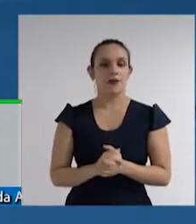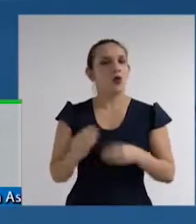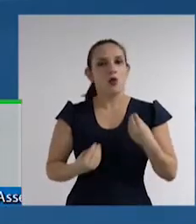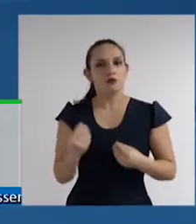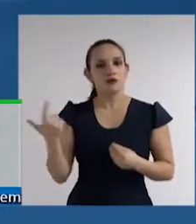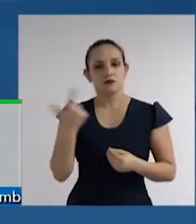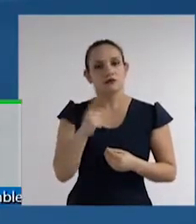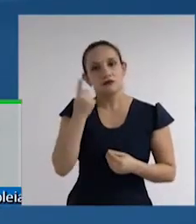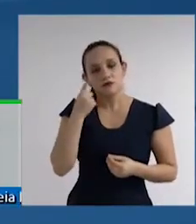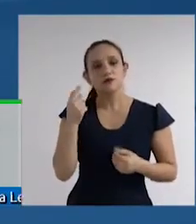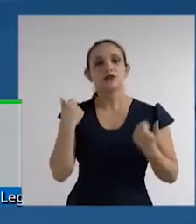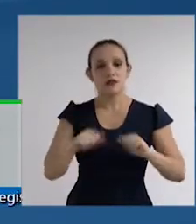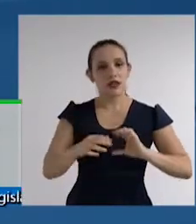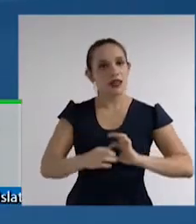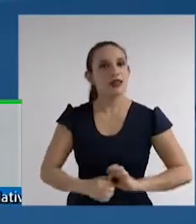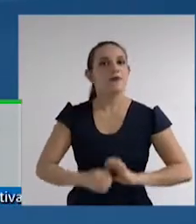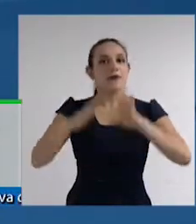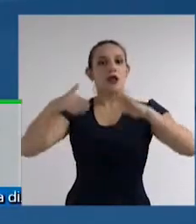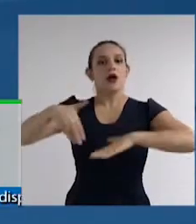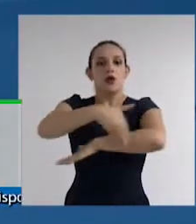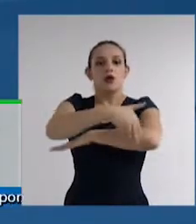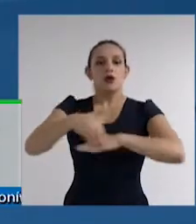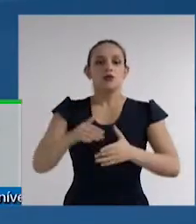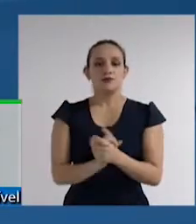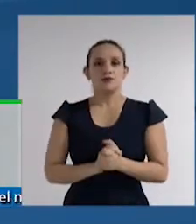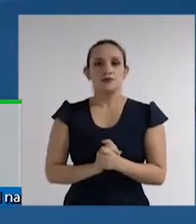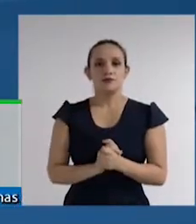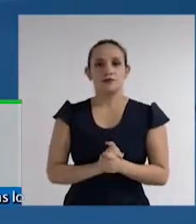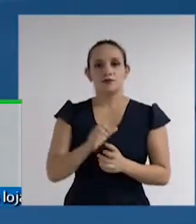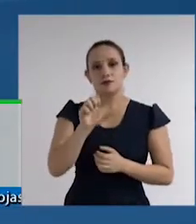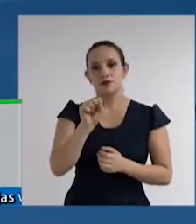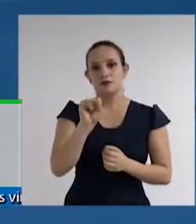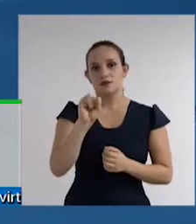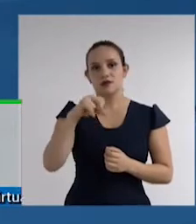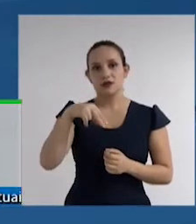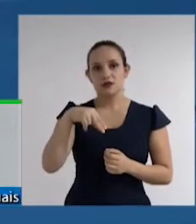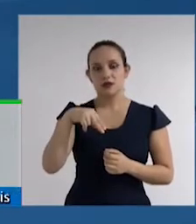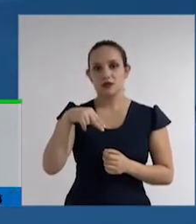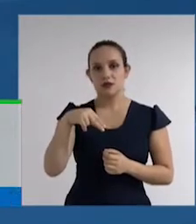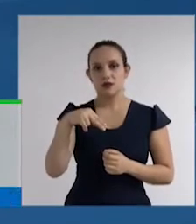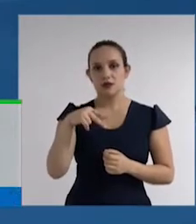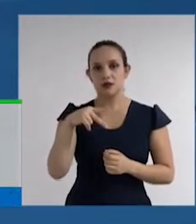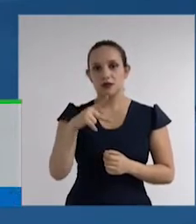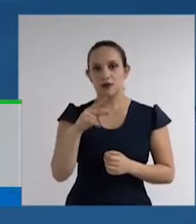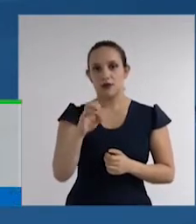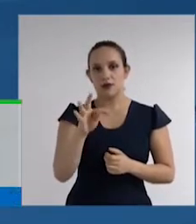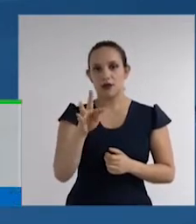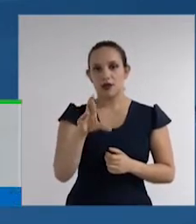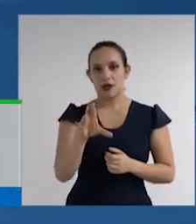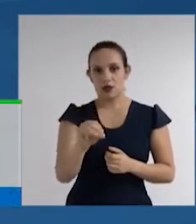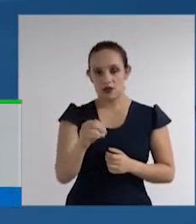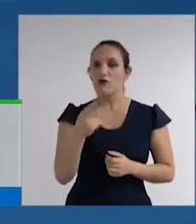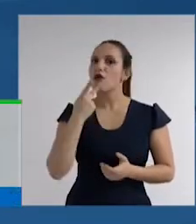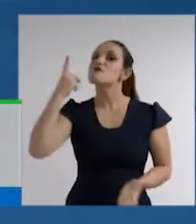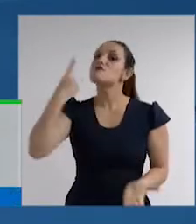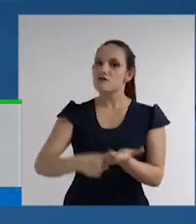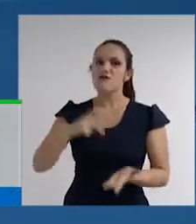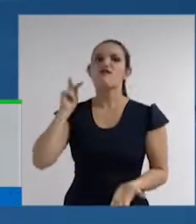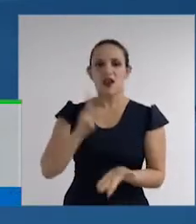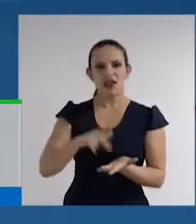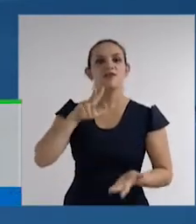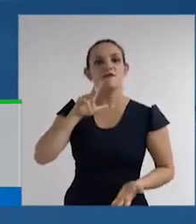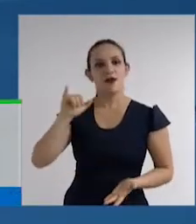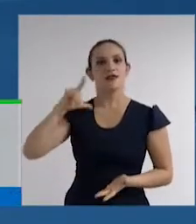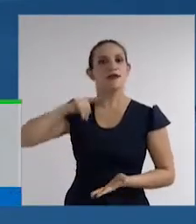bloqueado? Desbloqueadas as estradas, o Simpetro fizer o compromisso de que esse desconto chegue na bomba,